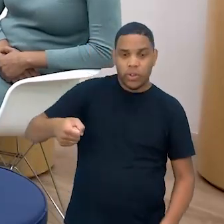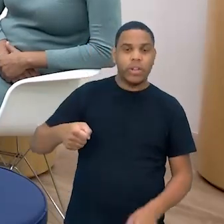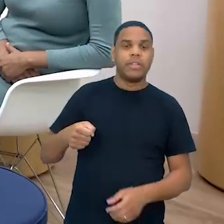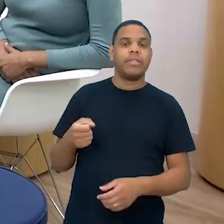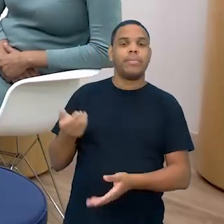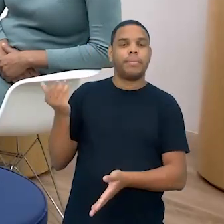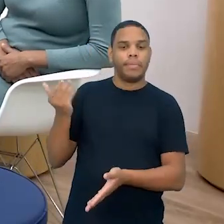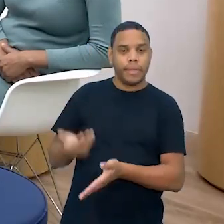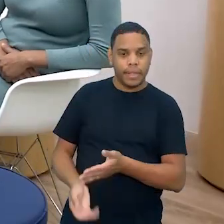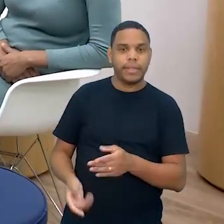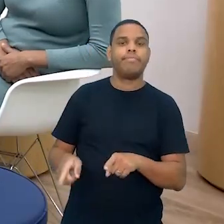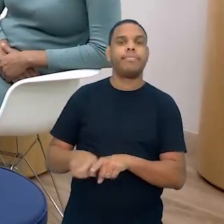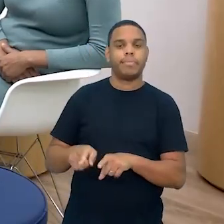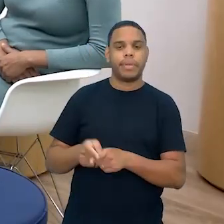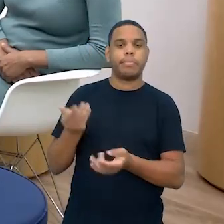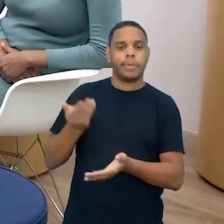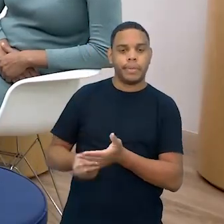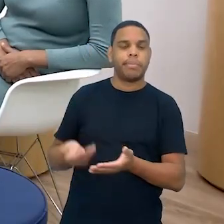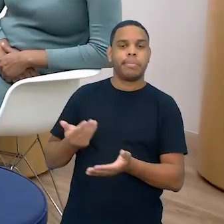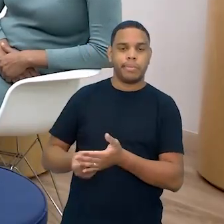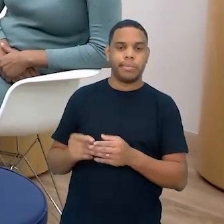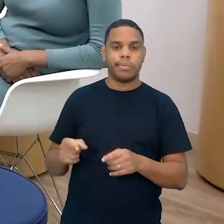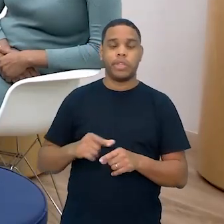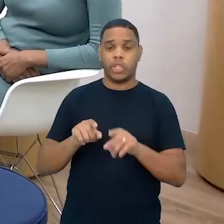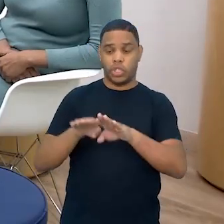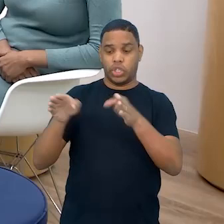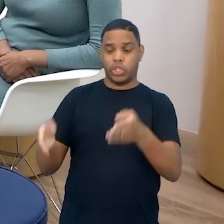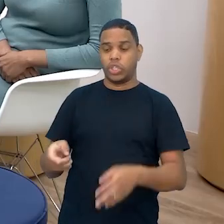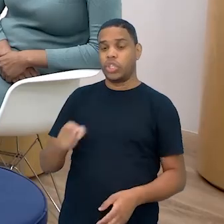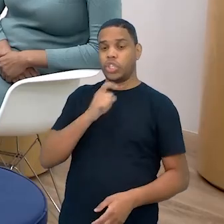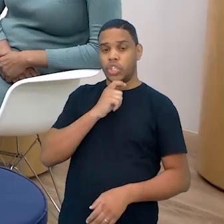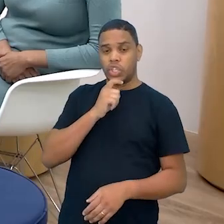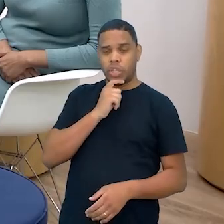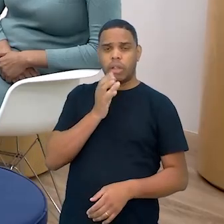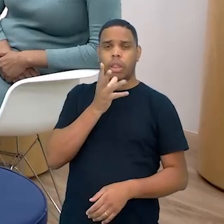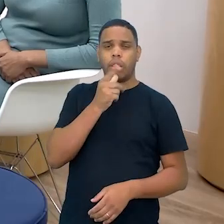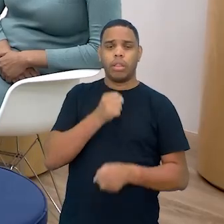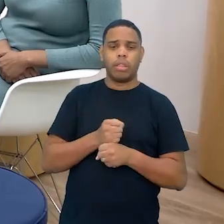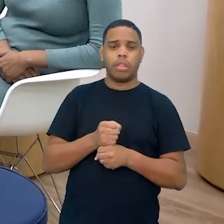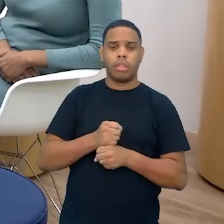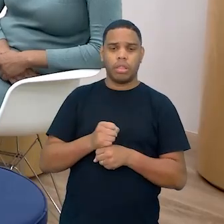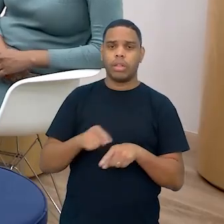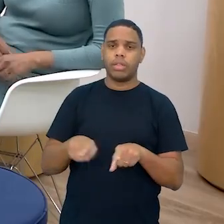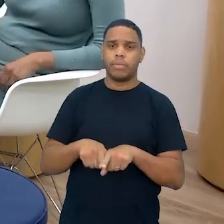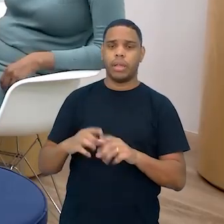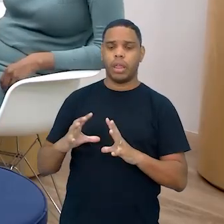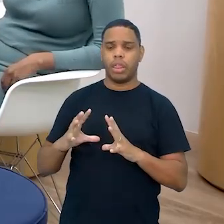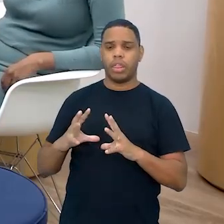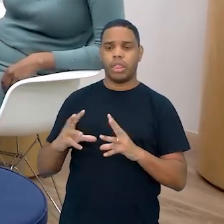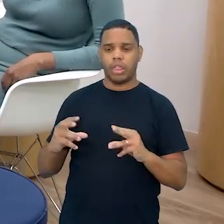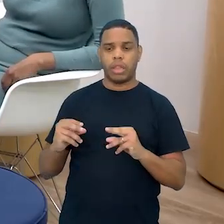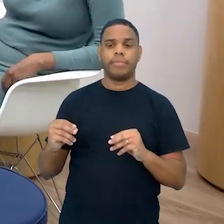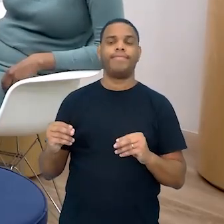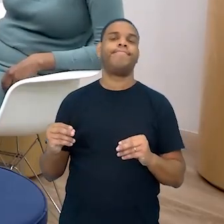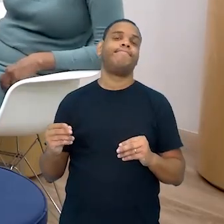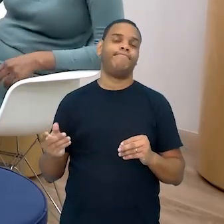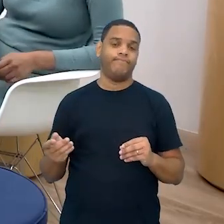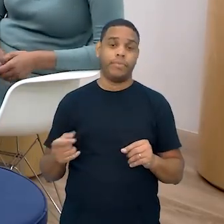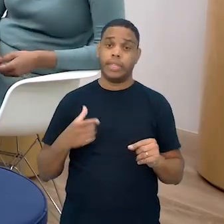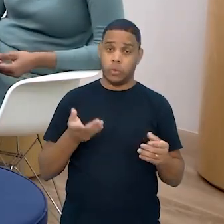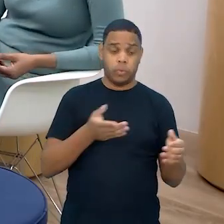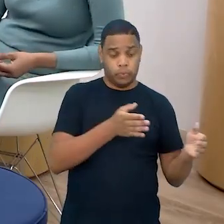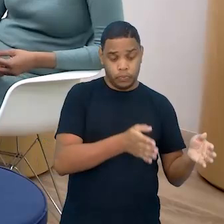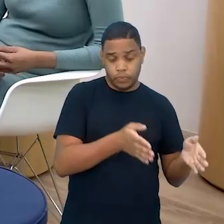feira, então você já perde alguma coisa, põe na geladeira, às vezes deixa passar o prazo de validade e perde mais um pouco. Então, cada